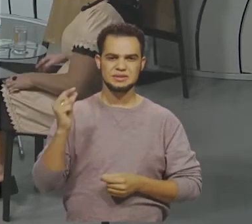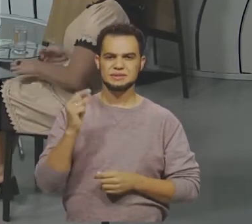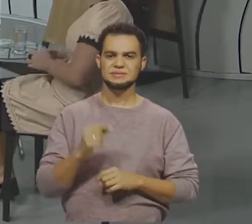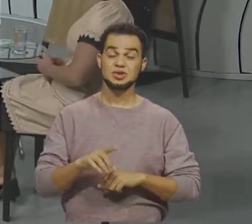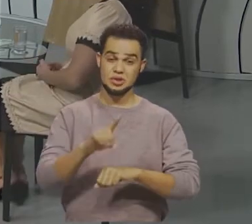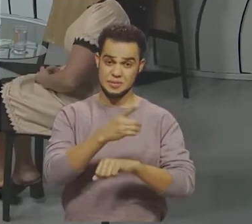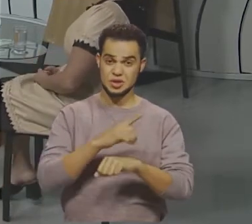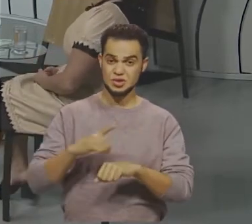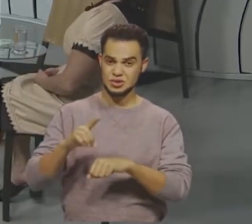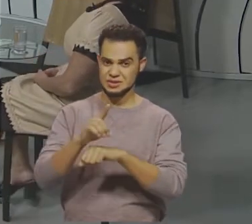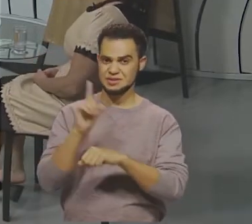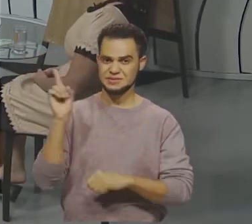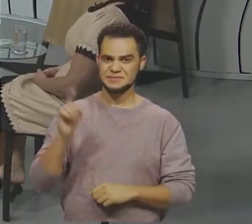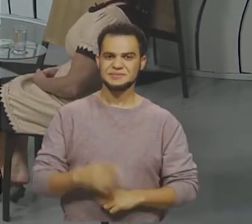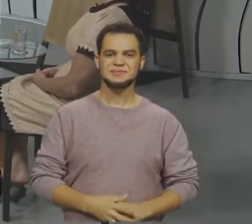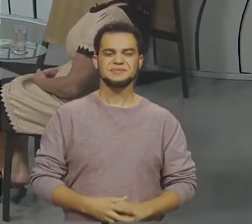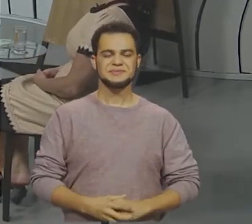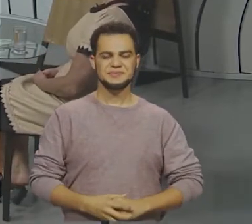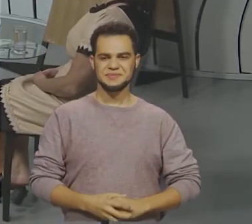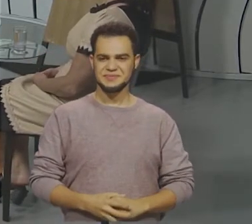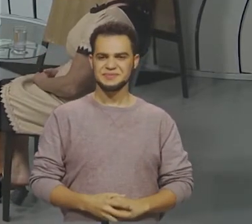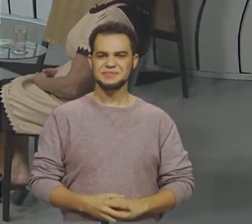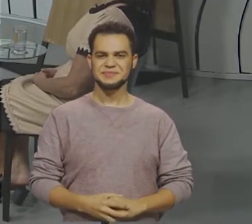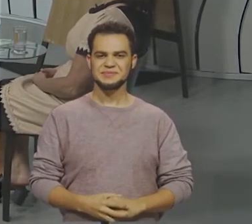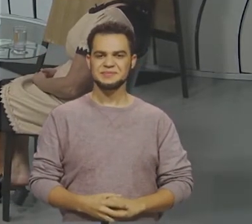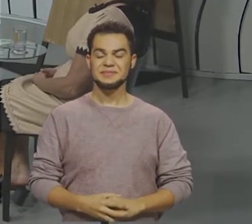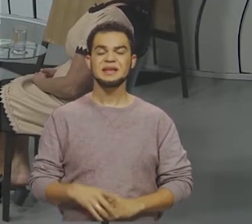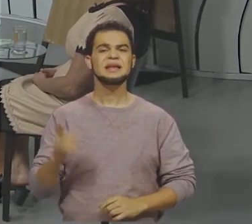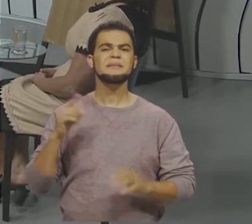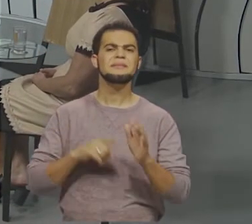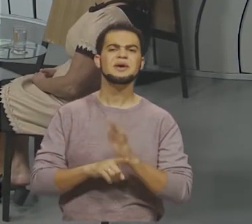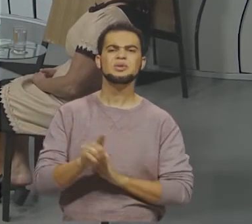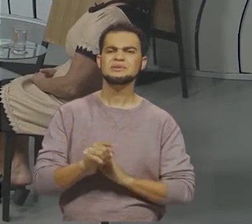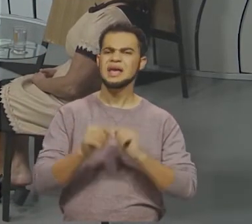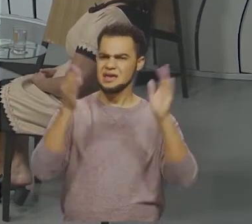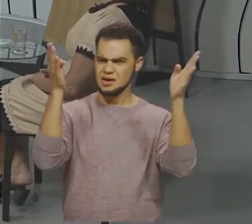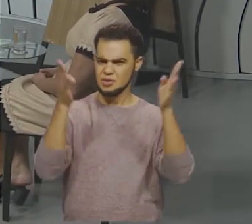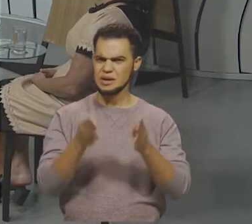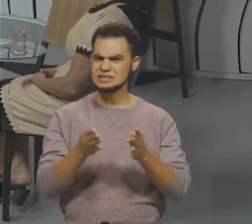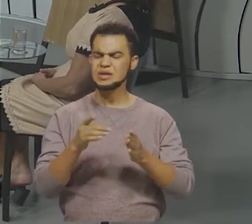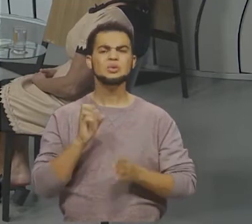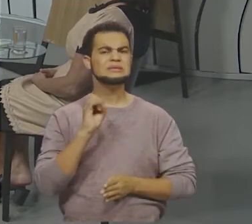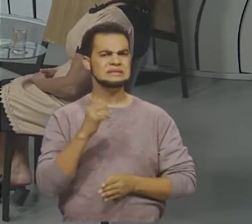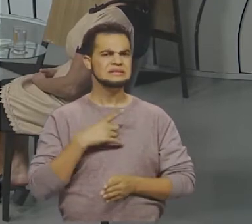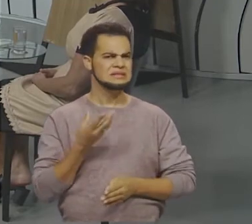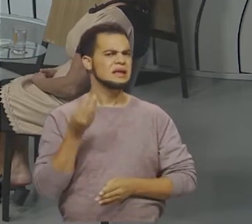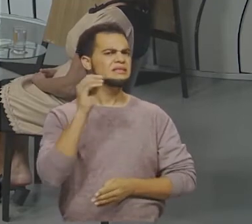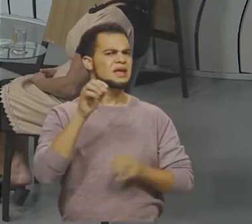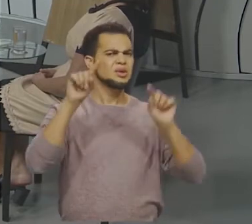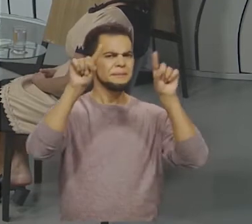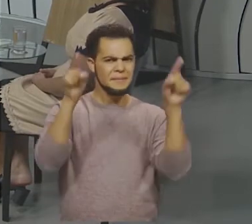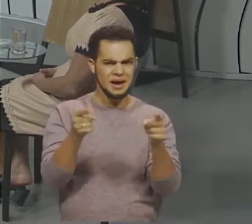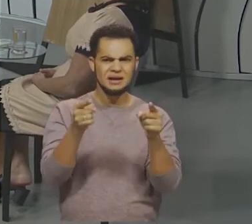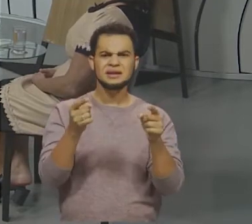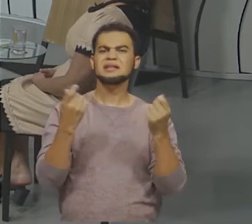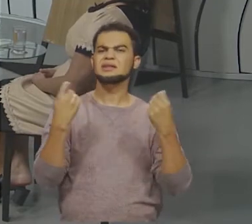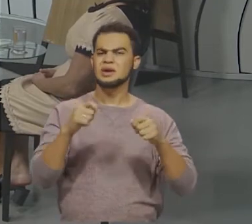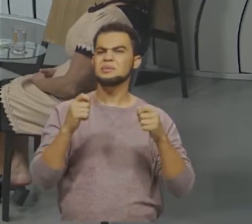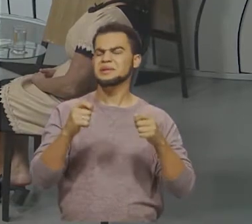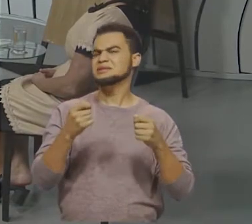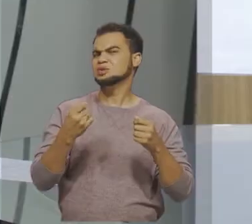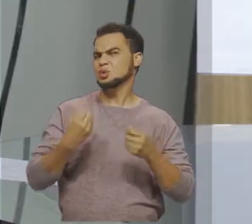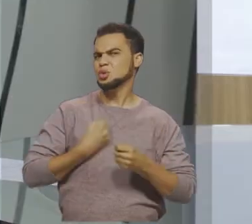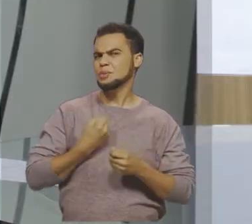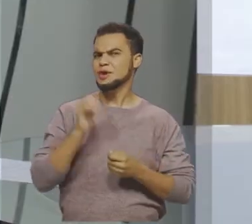a seguinte pergunta. Na equação do primeiro grau, questões com parênteses têm que multiplicar o número de fora pelo